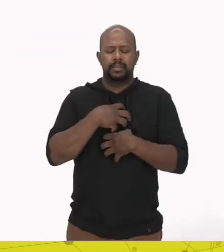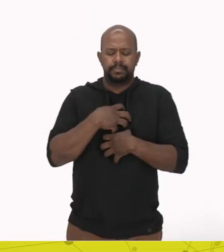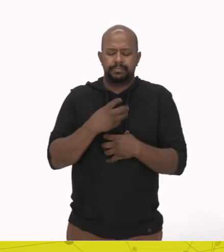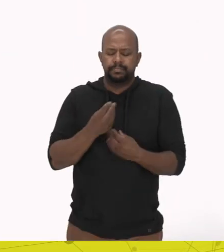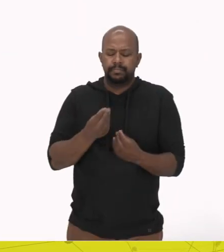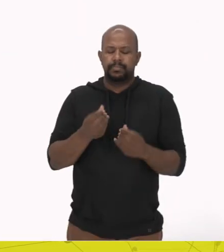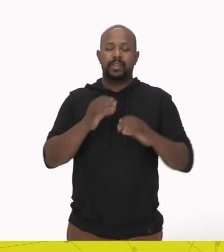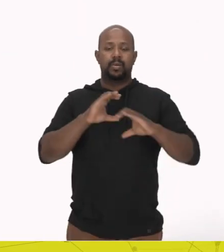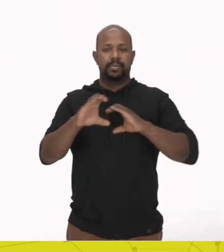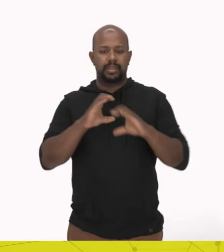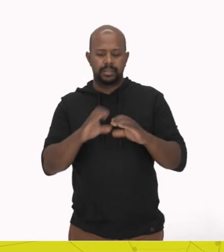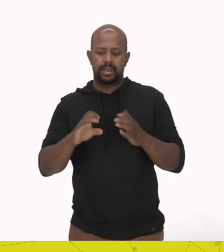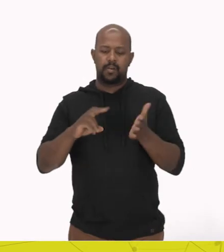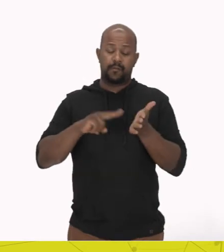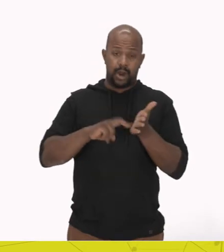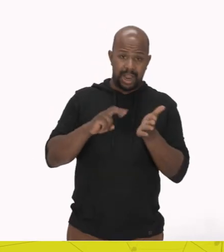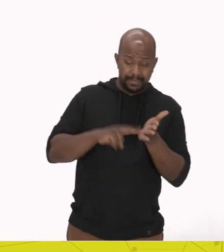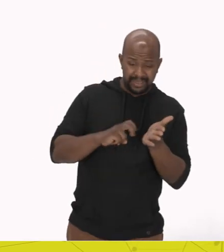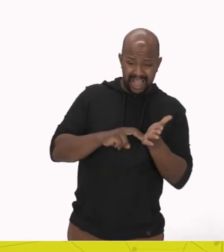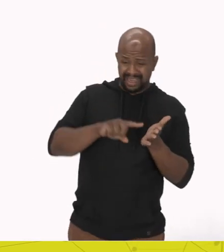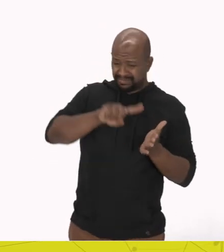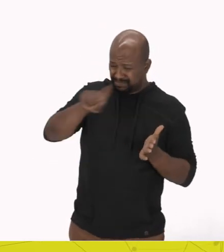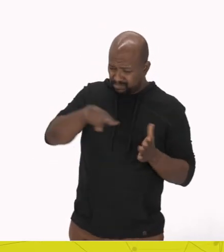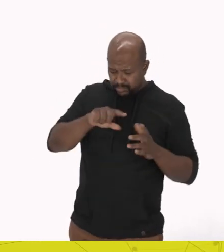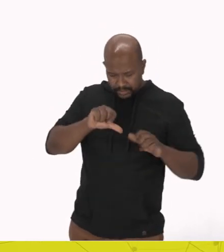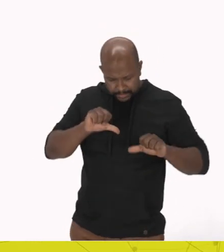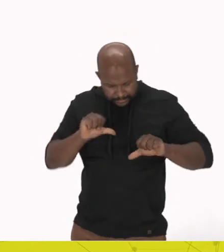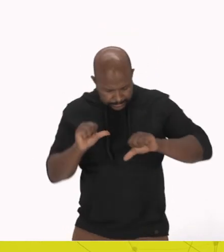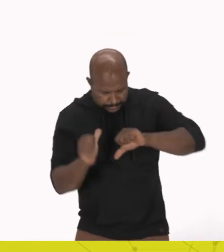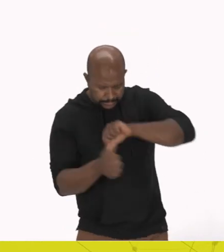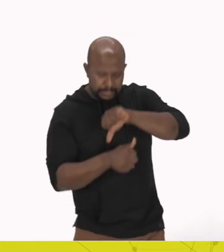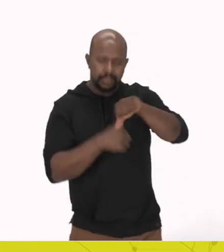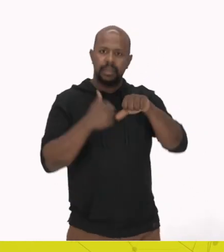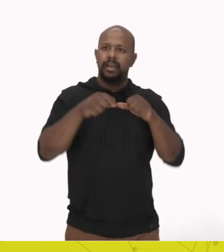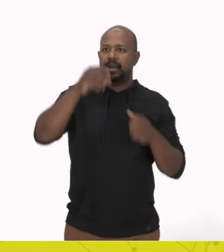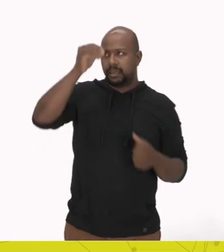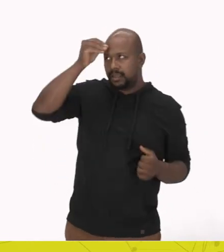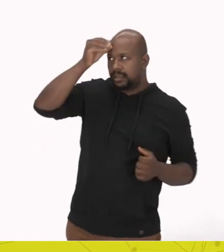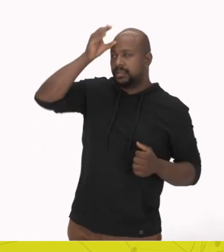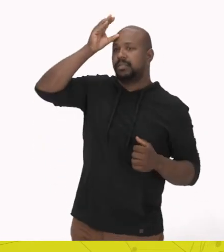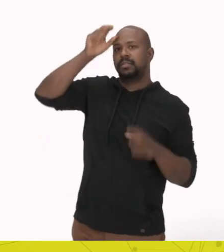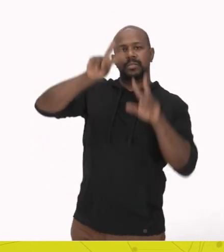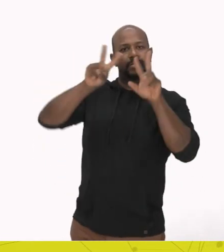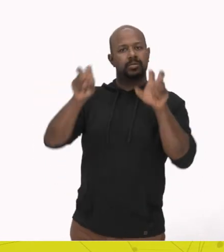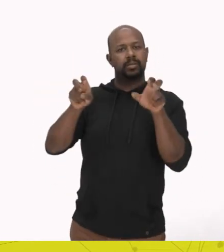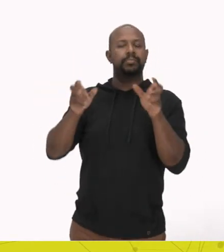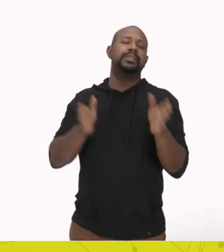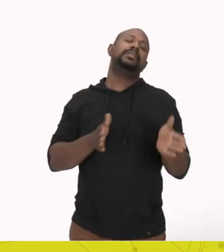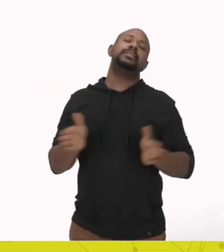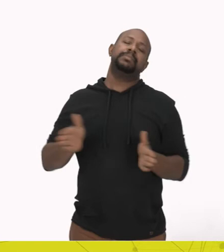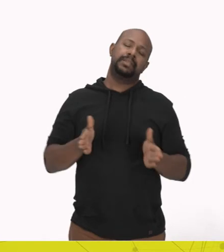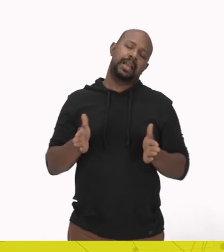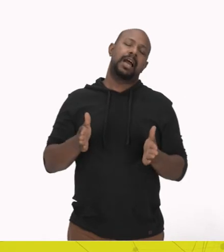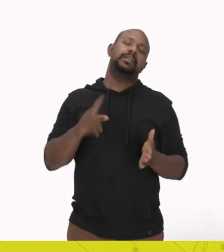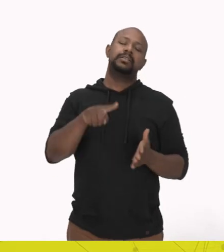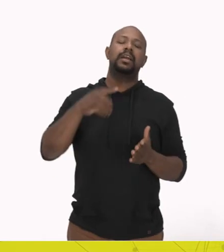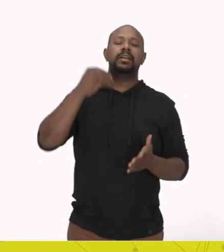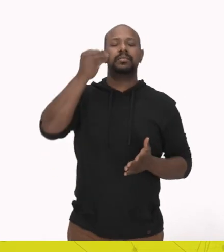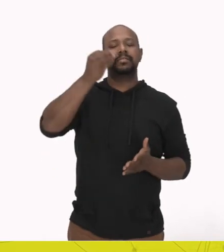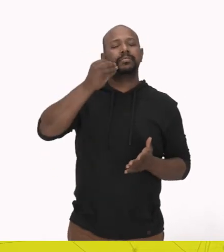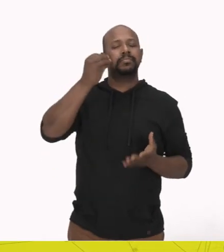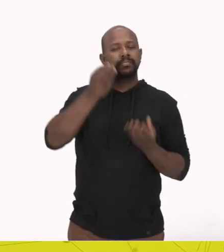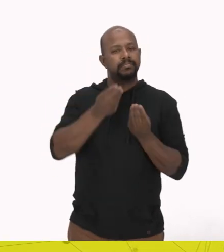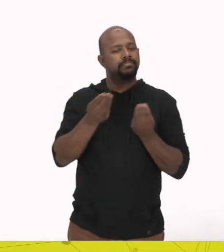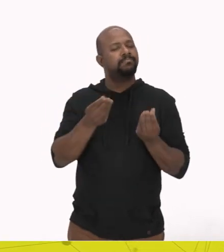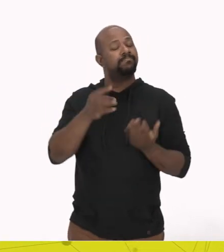A sensibilidade, a comunicação, o vocabulário, ele se transforma, né? Com o conhecimento sobre acessibilidade e